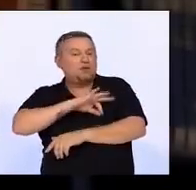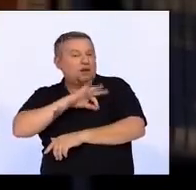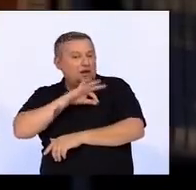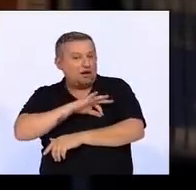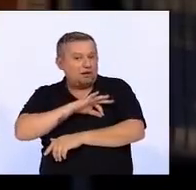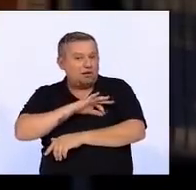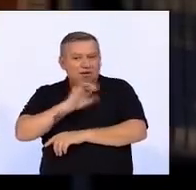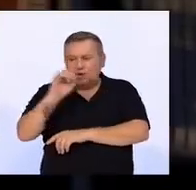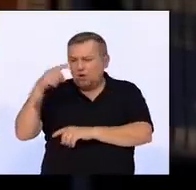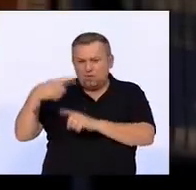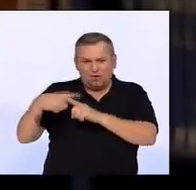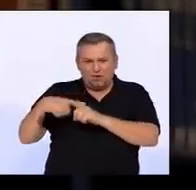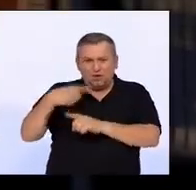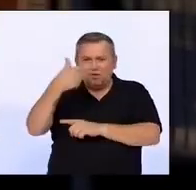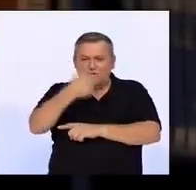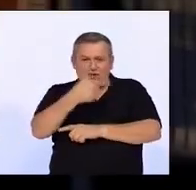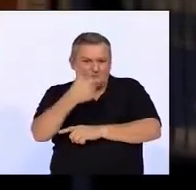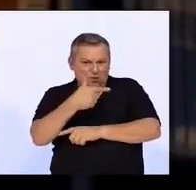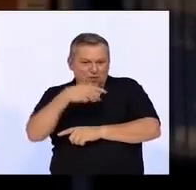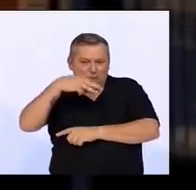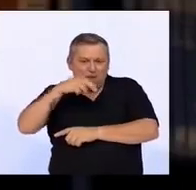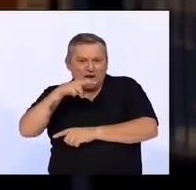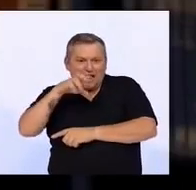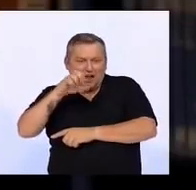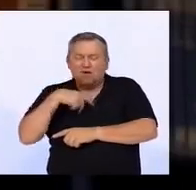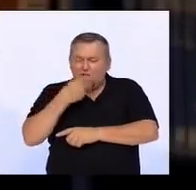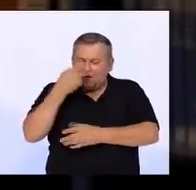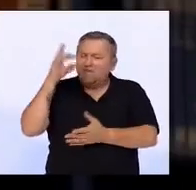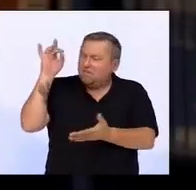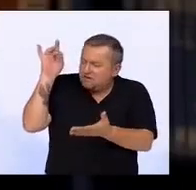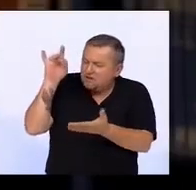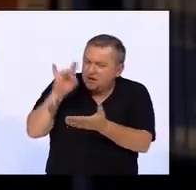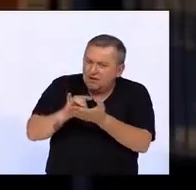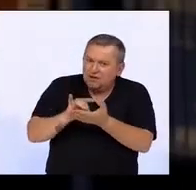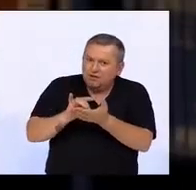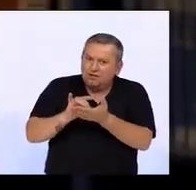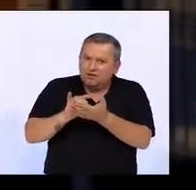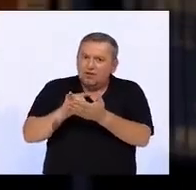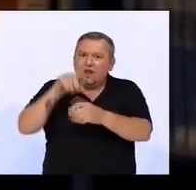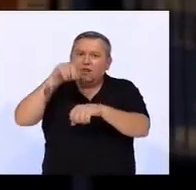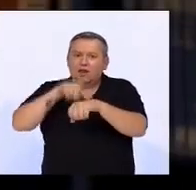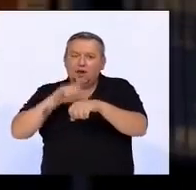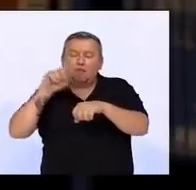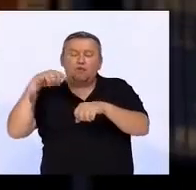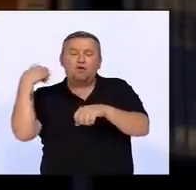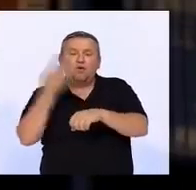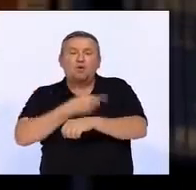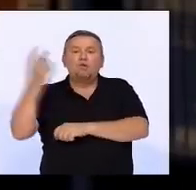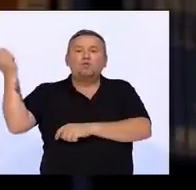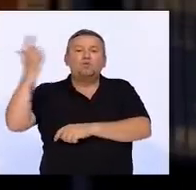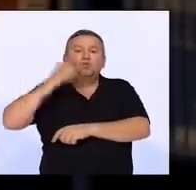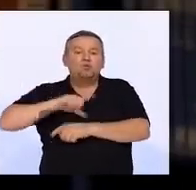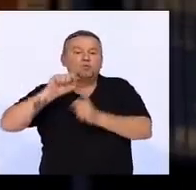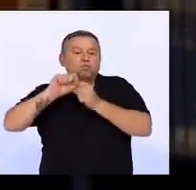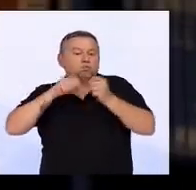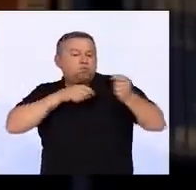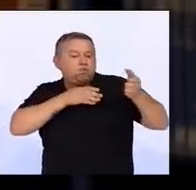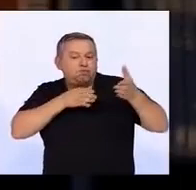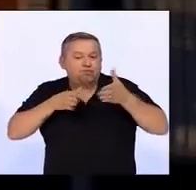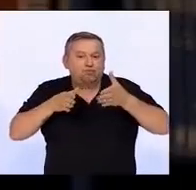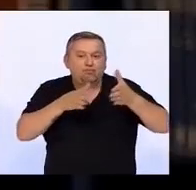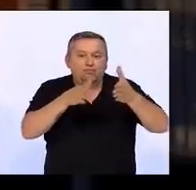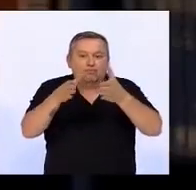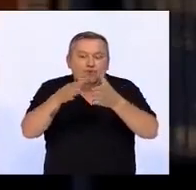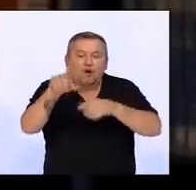porque eu sou candidato a vice-presidente do Meirelles, eu estou dizendo uma verdade. Há tempo de nós conseguirmos construir esse caminho que signifique um